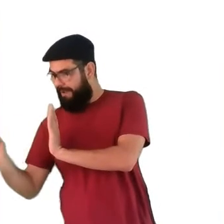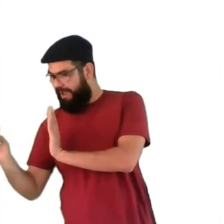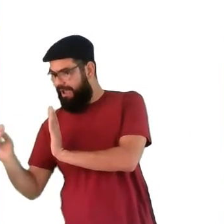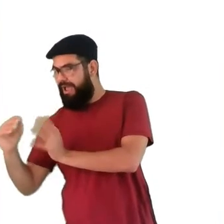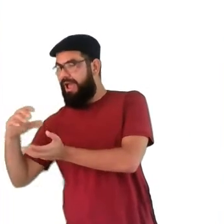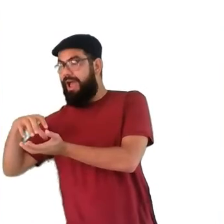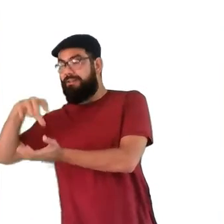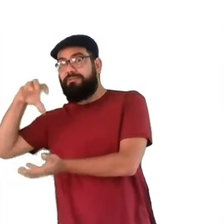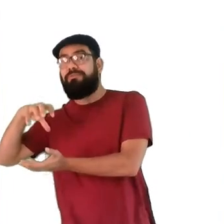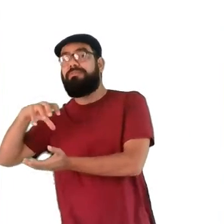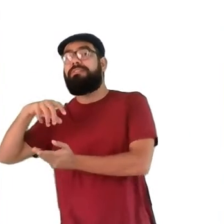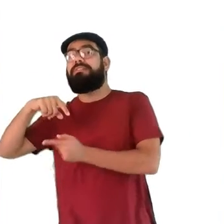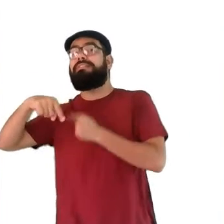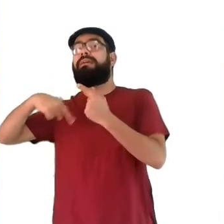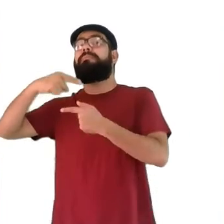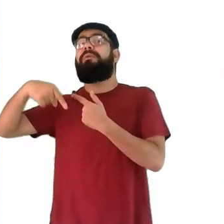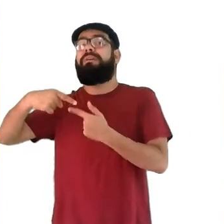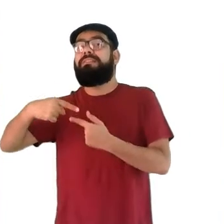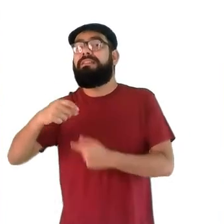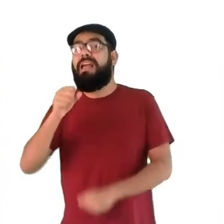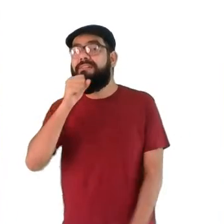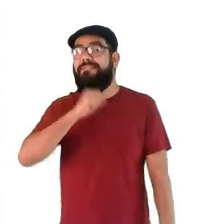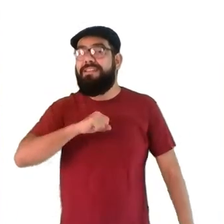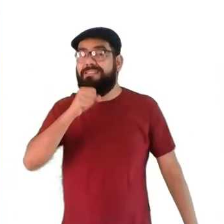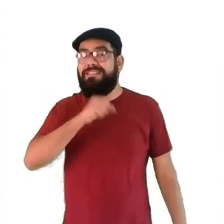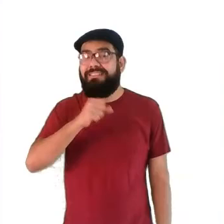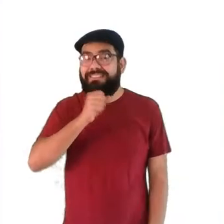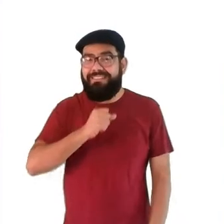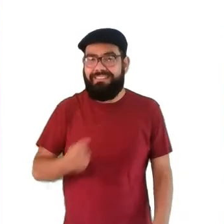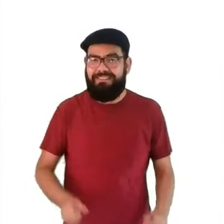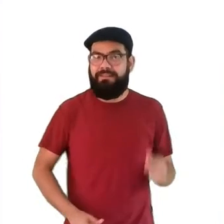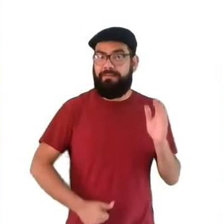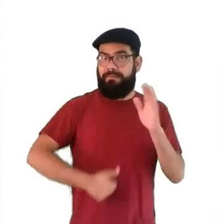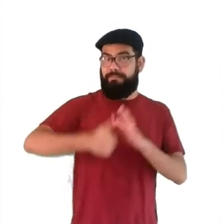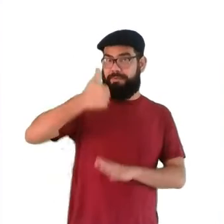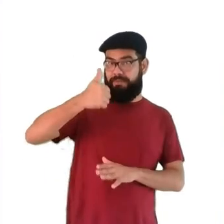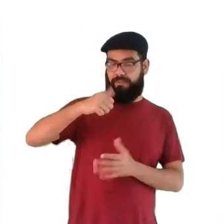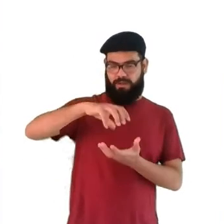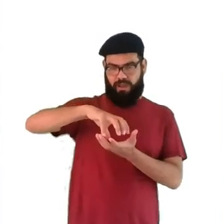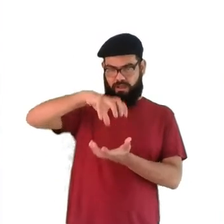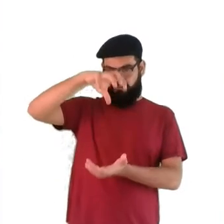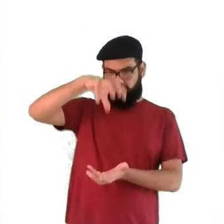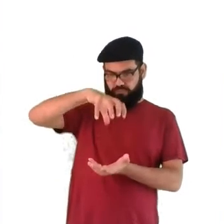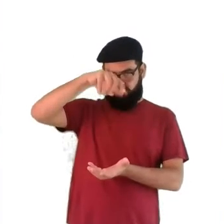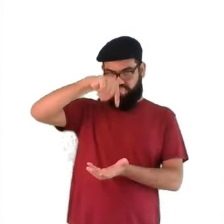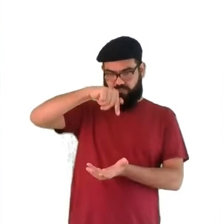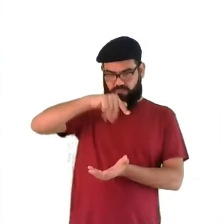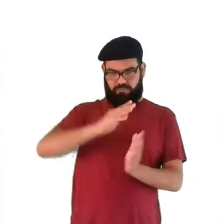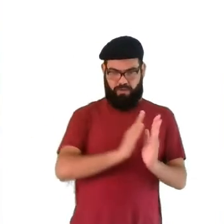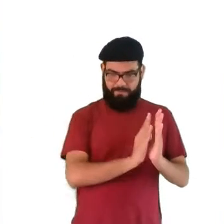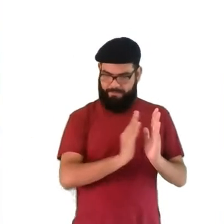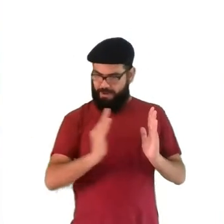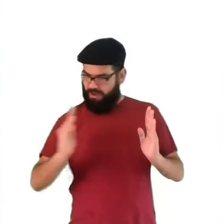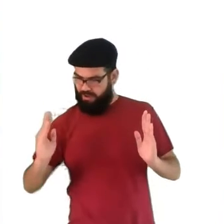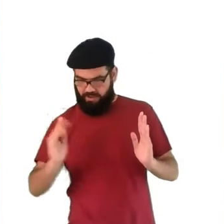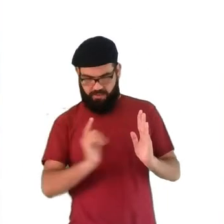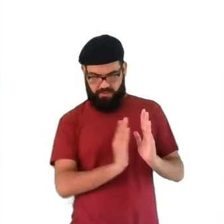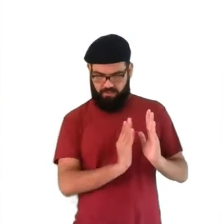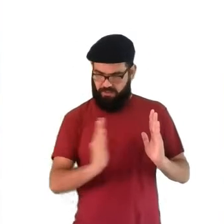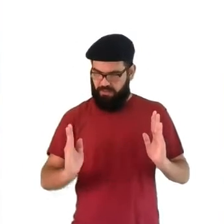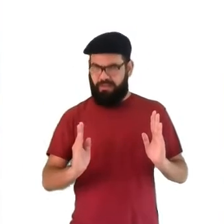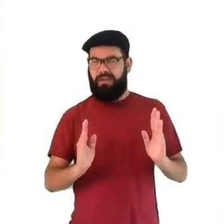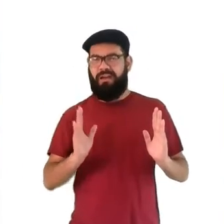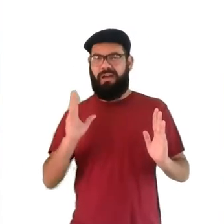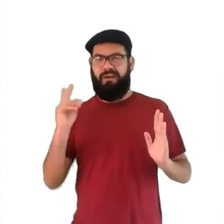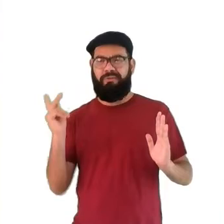Então, primeiro, o adulto é uma fase da vida onde vai acontecer, né, na vida de